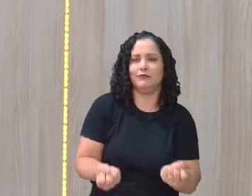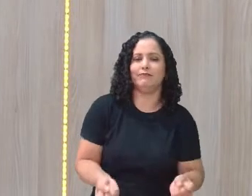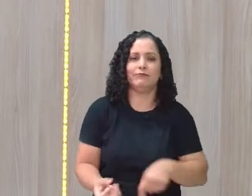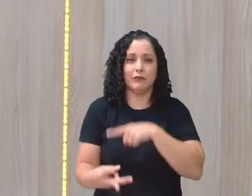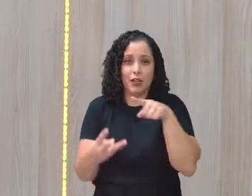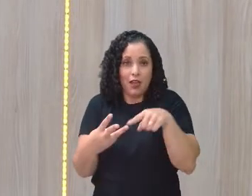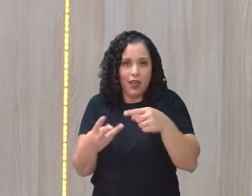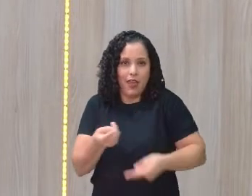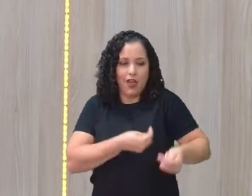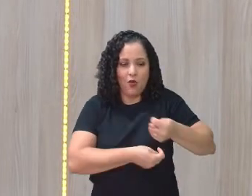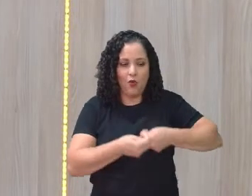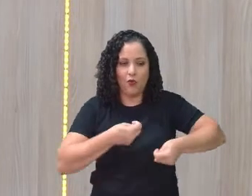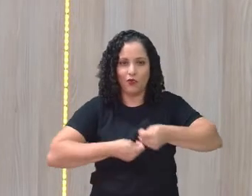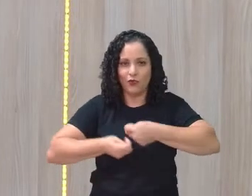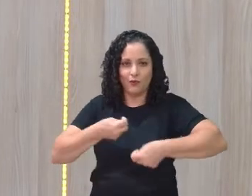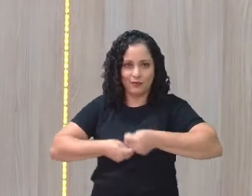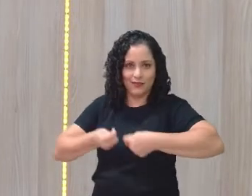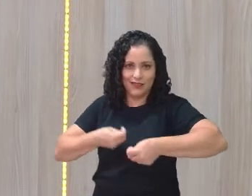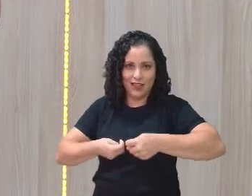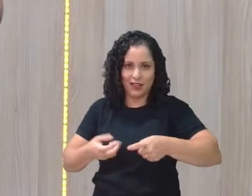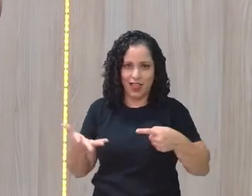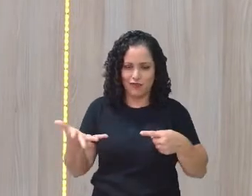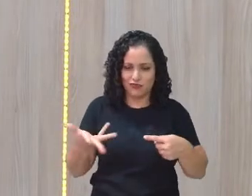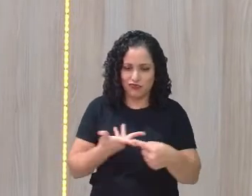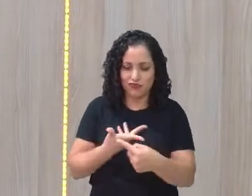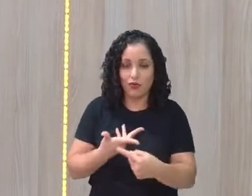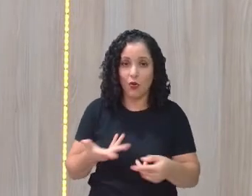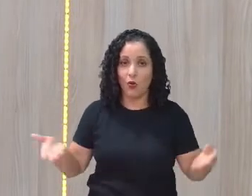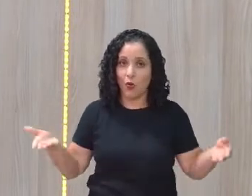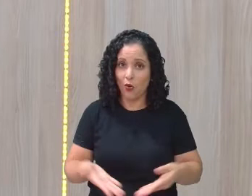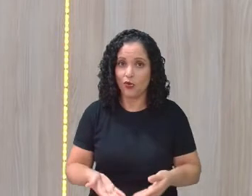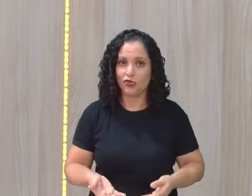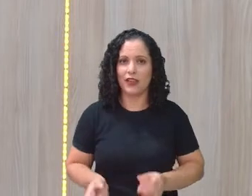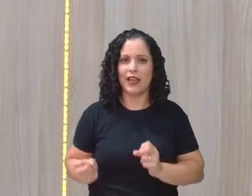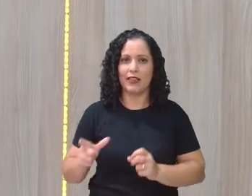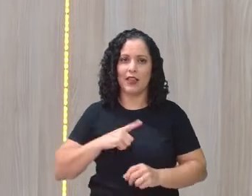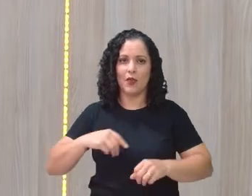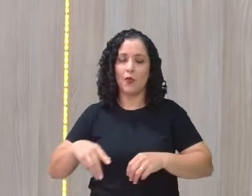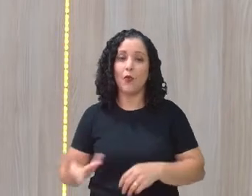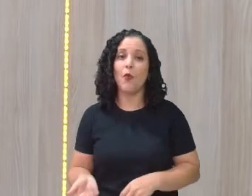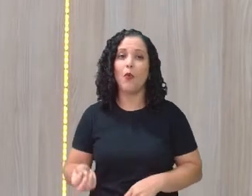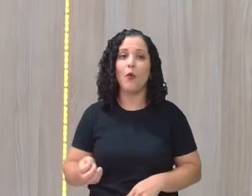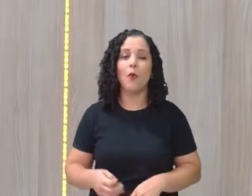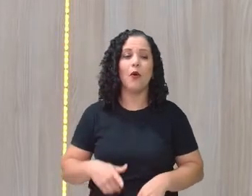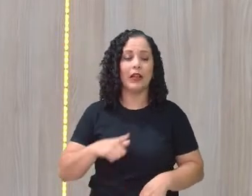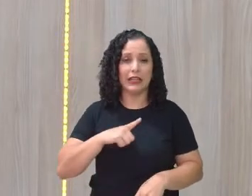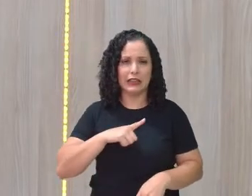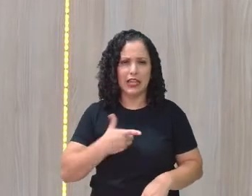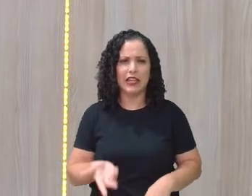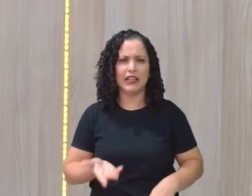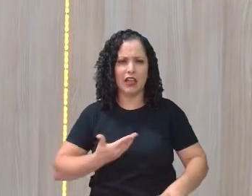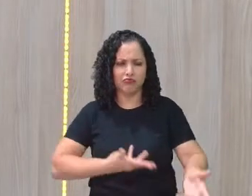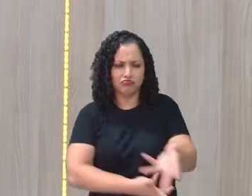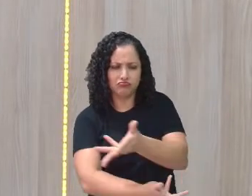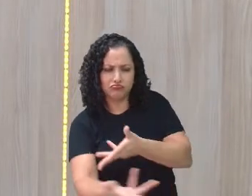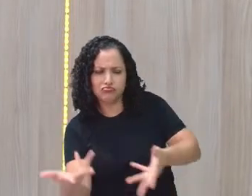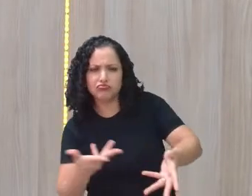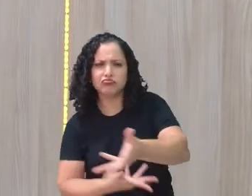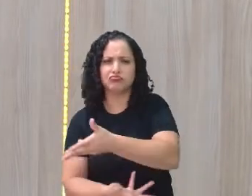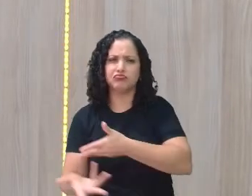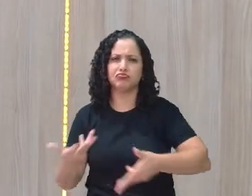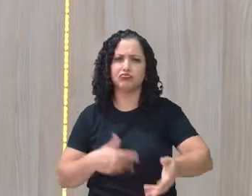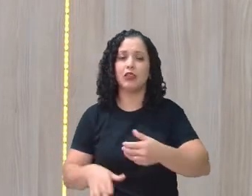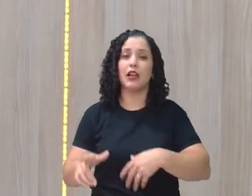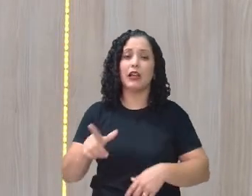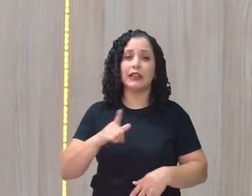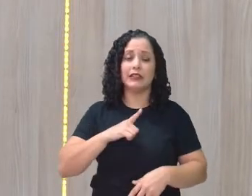na economia. Hoje, quando a gente fala da questão do livre mercado, da propriedade, né, o direito à propriedade,